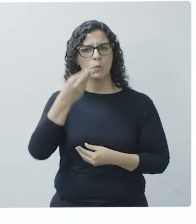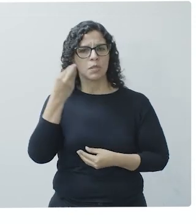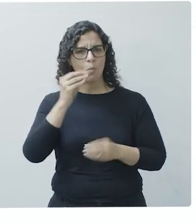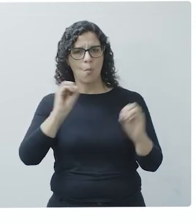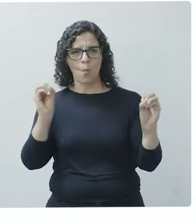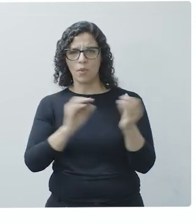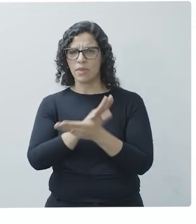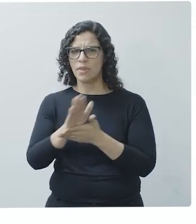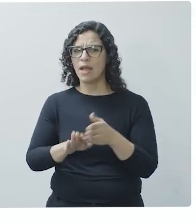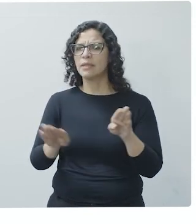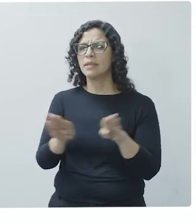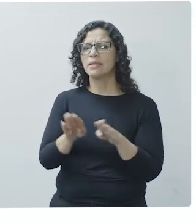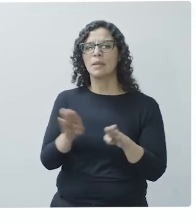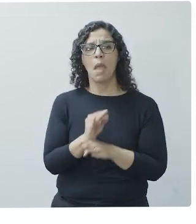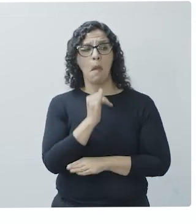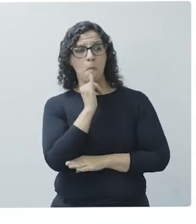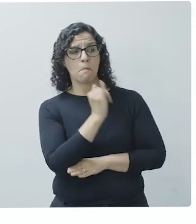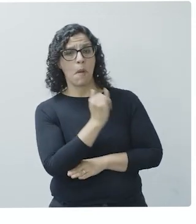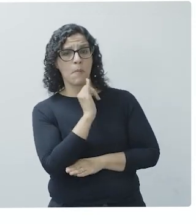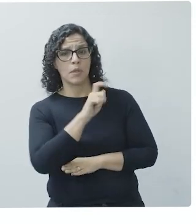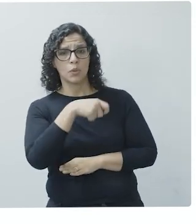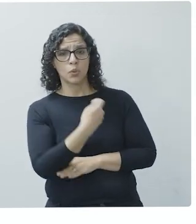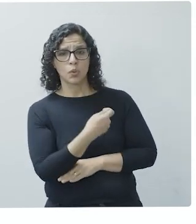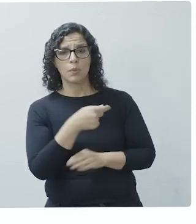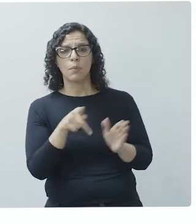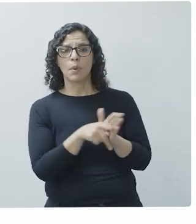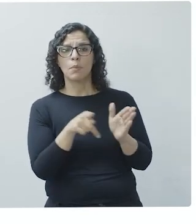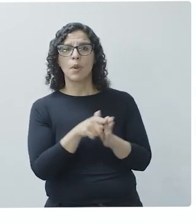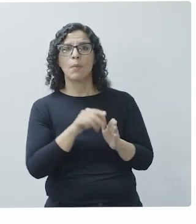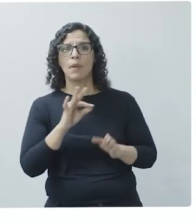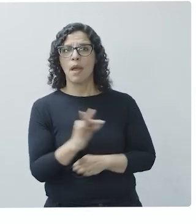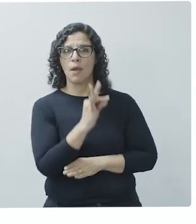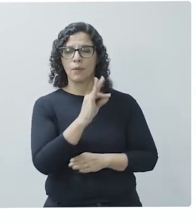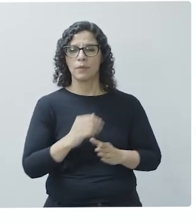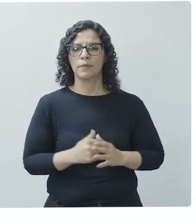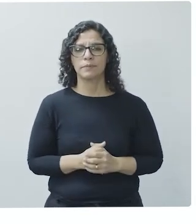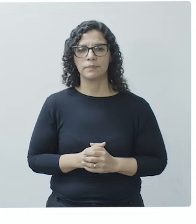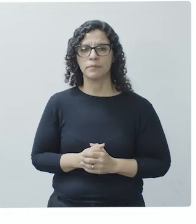menor experiência murmurou a pobre agulha.